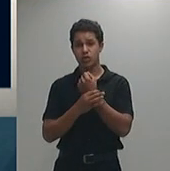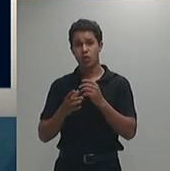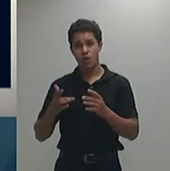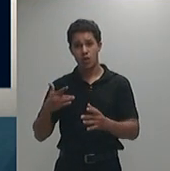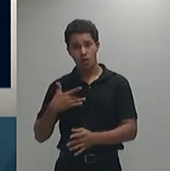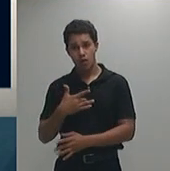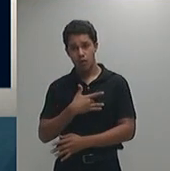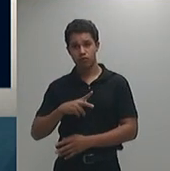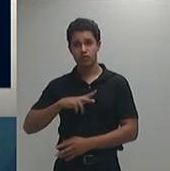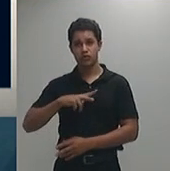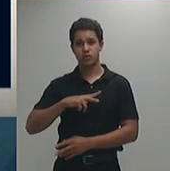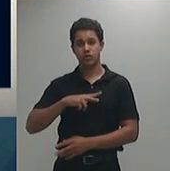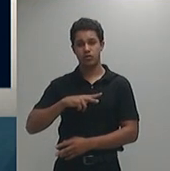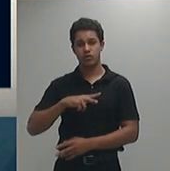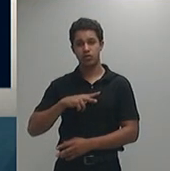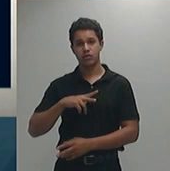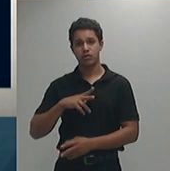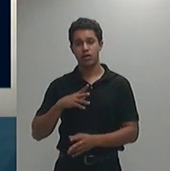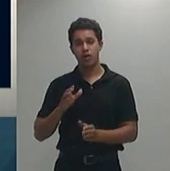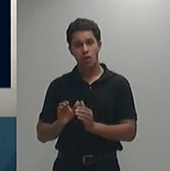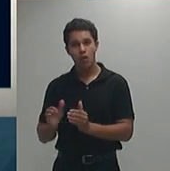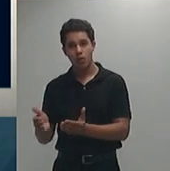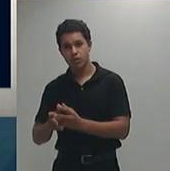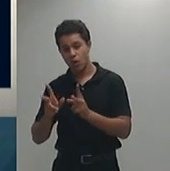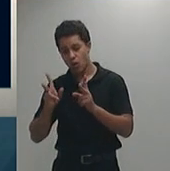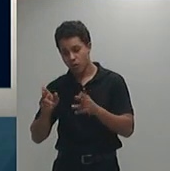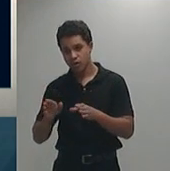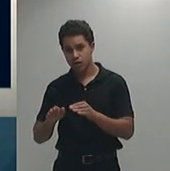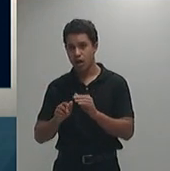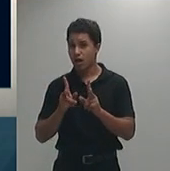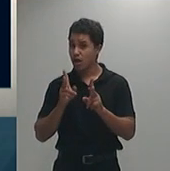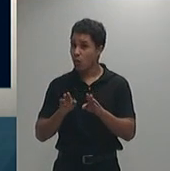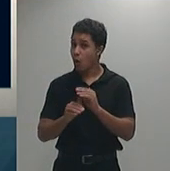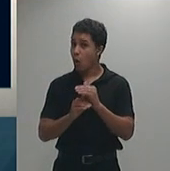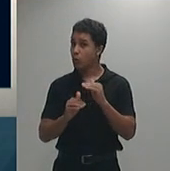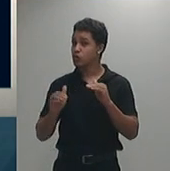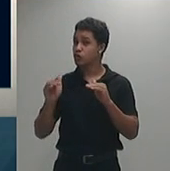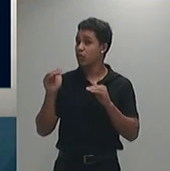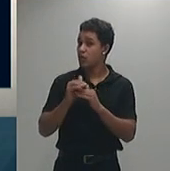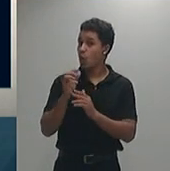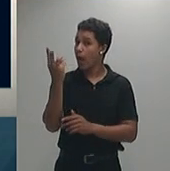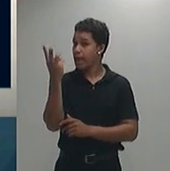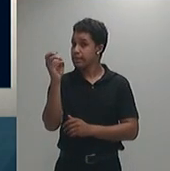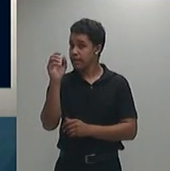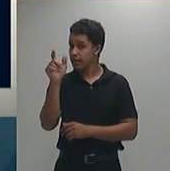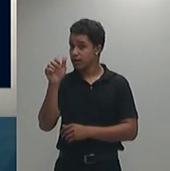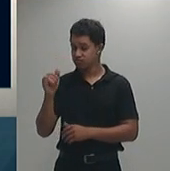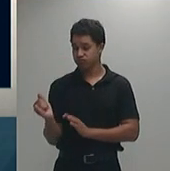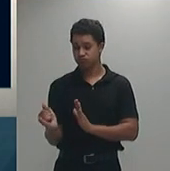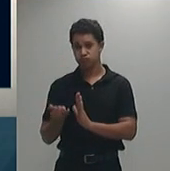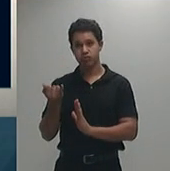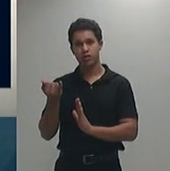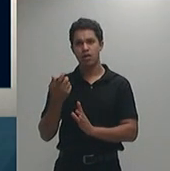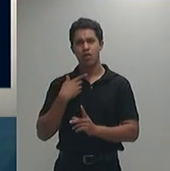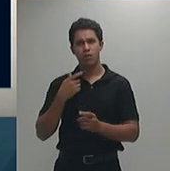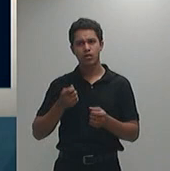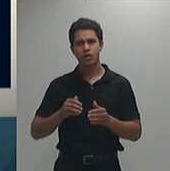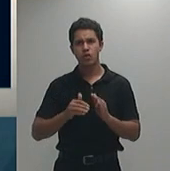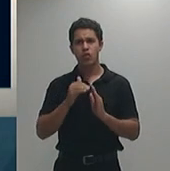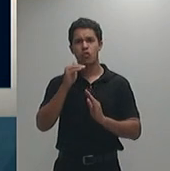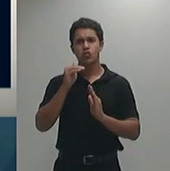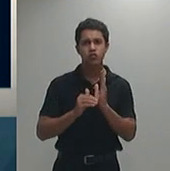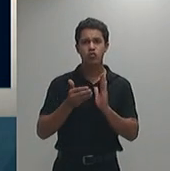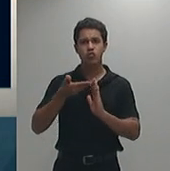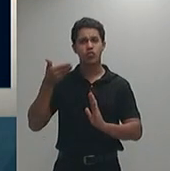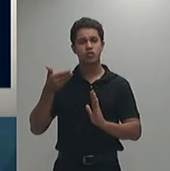coletivo com quantidade igual ou superior a 30 beneficiários pode ser objeto suspensão de cobertura de